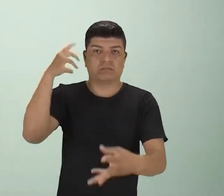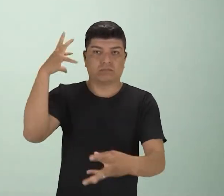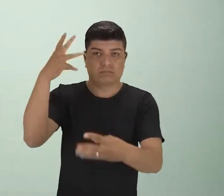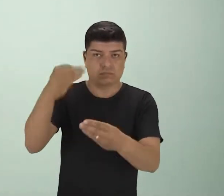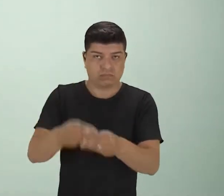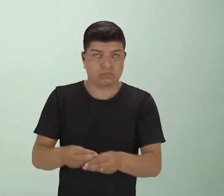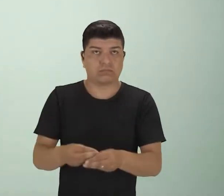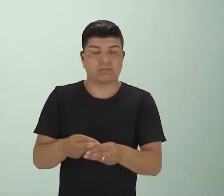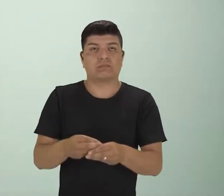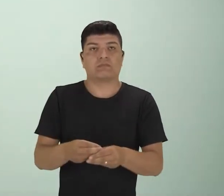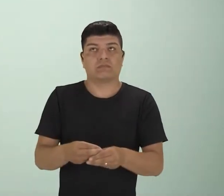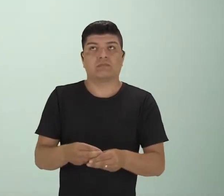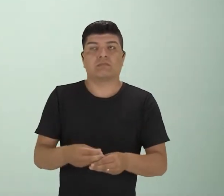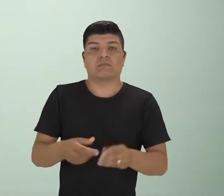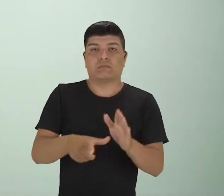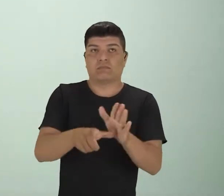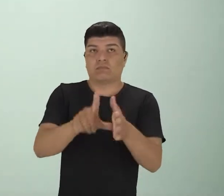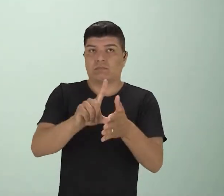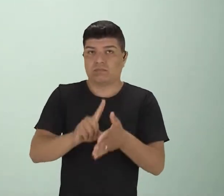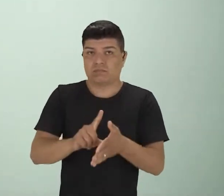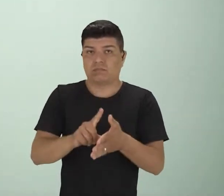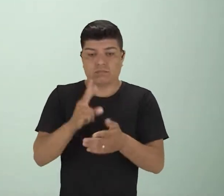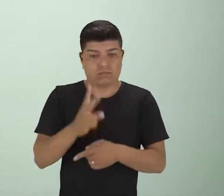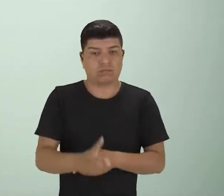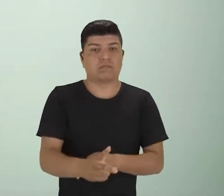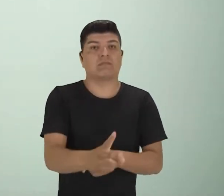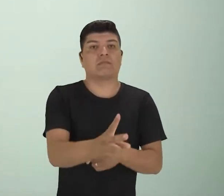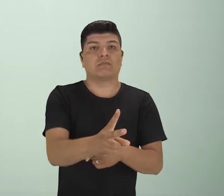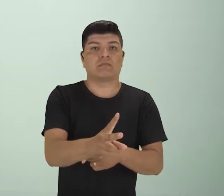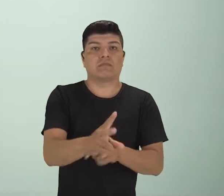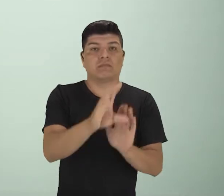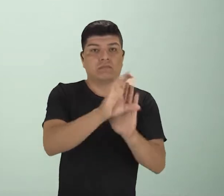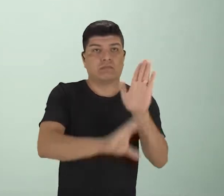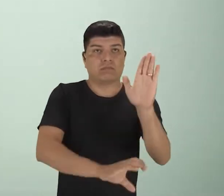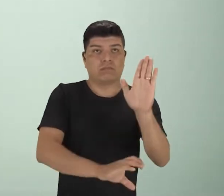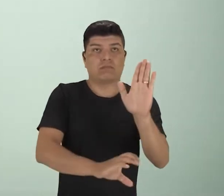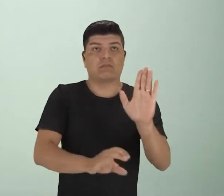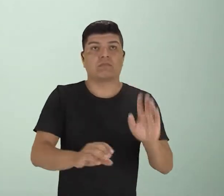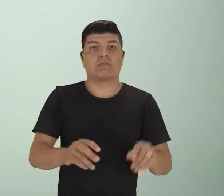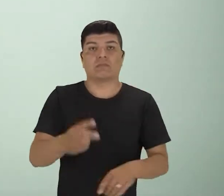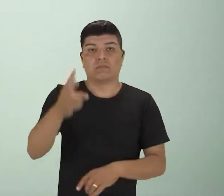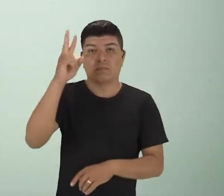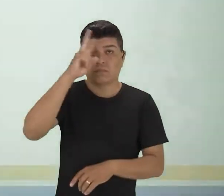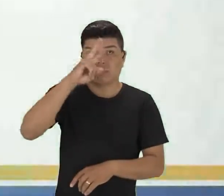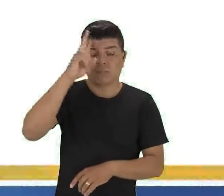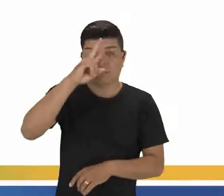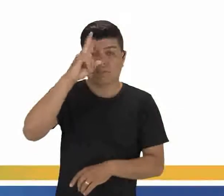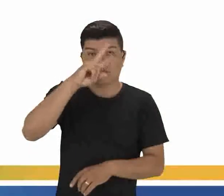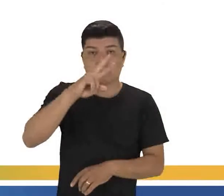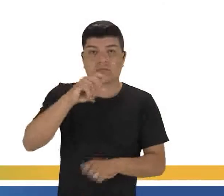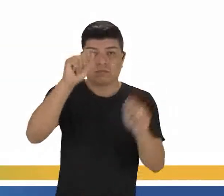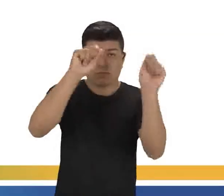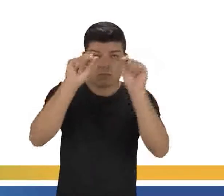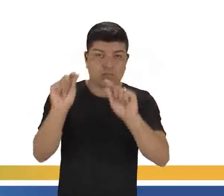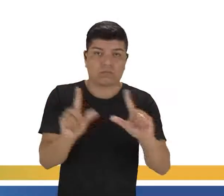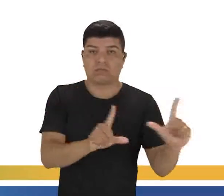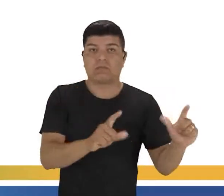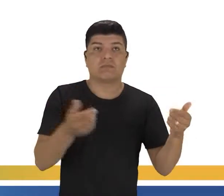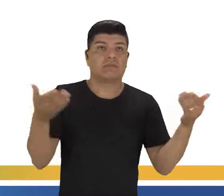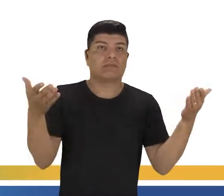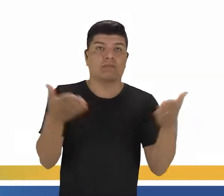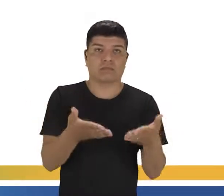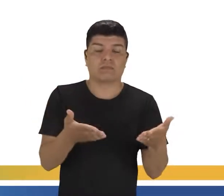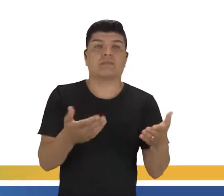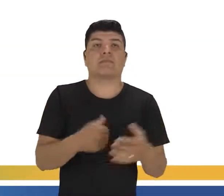antes da gente dar continuidade nesse conteúdo, vamos relembrar aqui, vamos usar o slide agora. Os